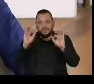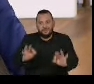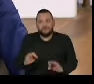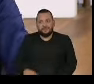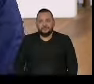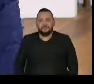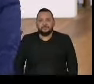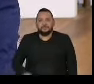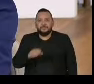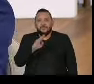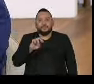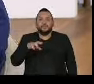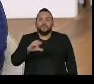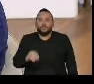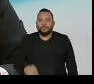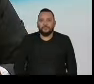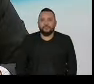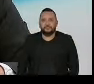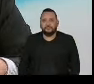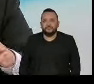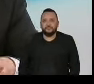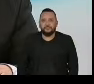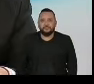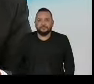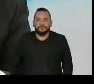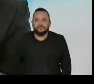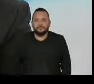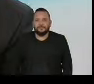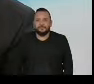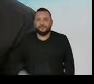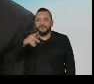tudo certo. Bruno, para fechar a roda. Pedro. Bruno, não, Pedro. Pedro.